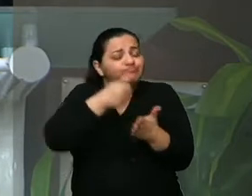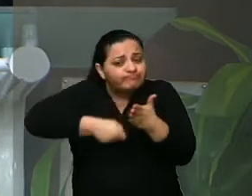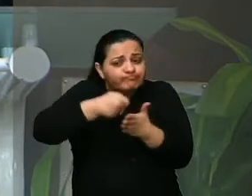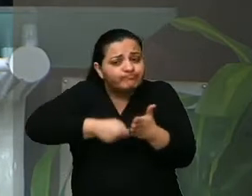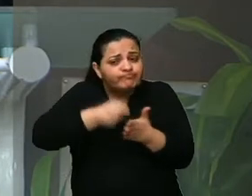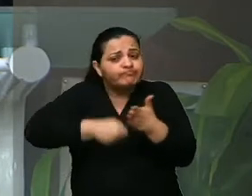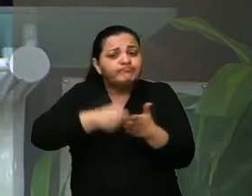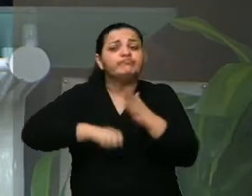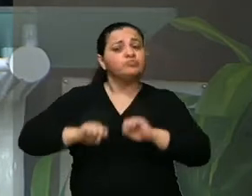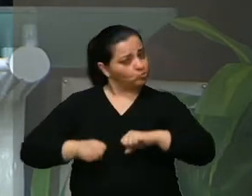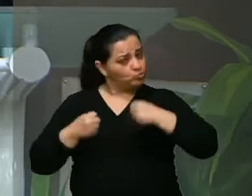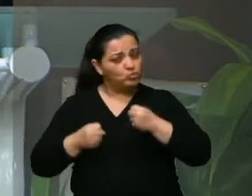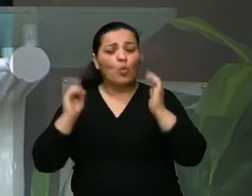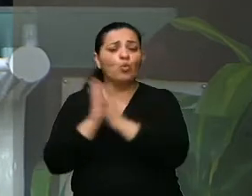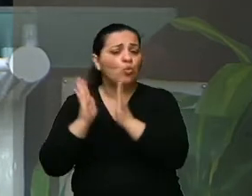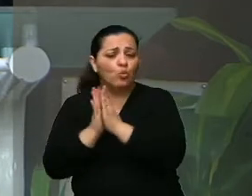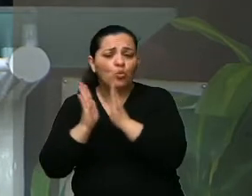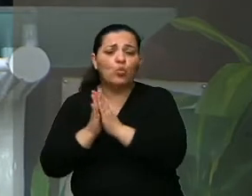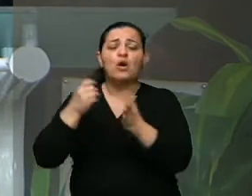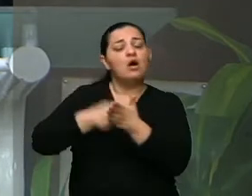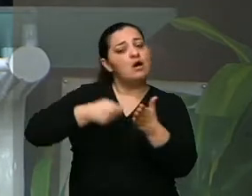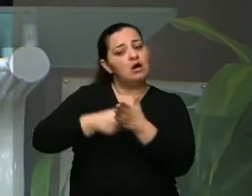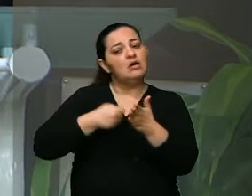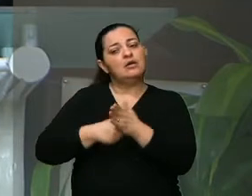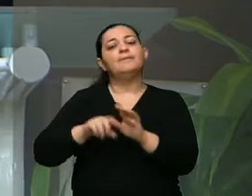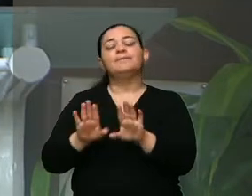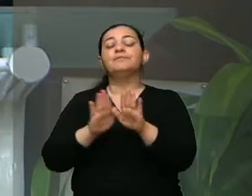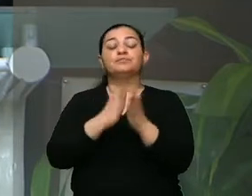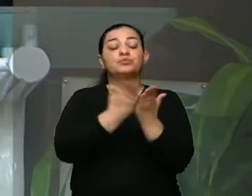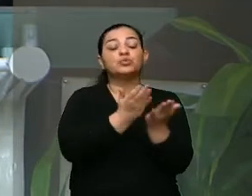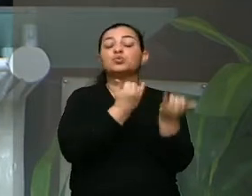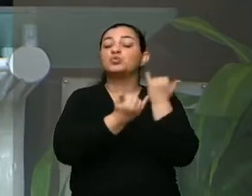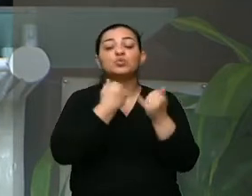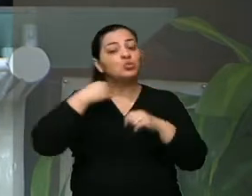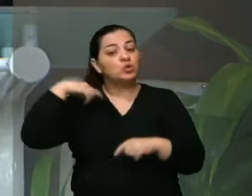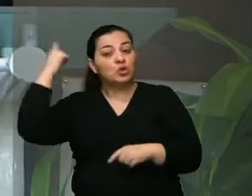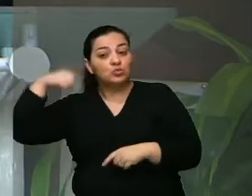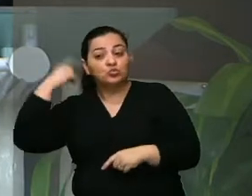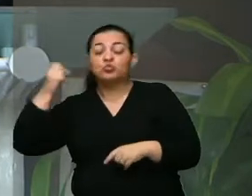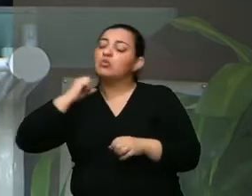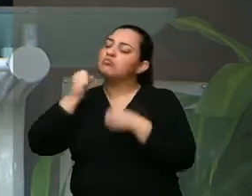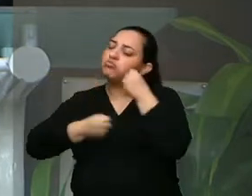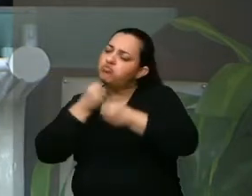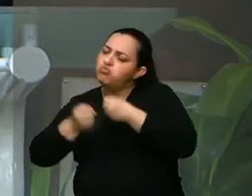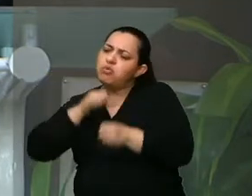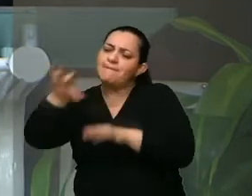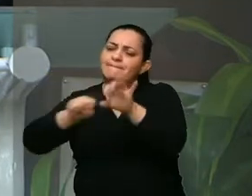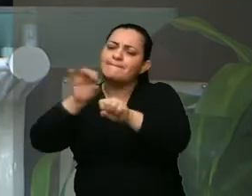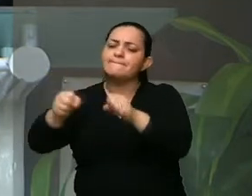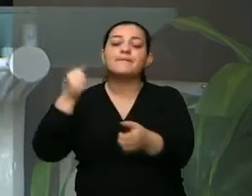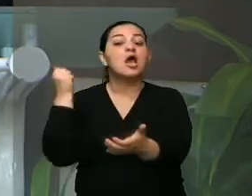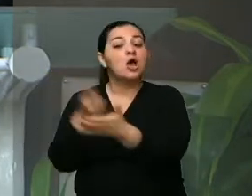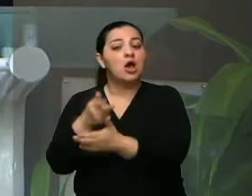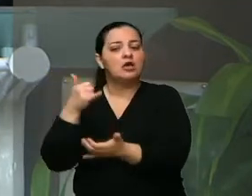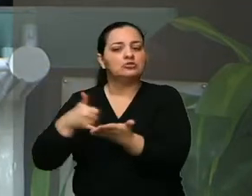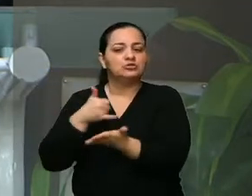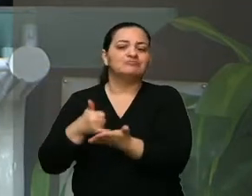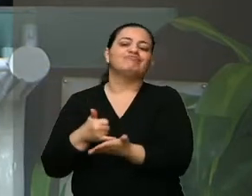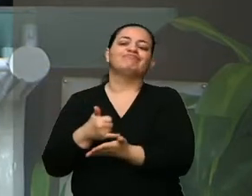busca vai orar vai buscar ea bíblia diz que às vezes loucas correram para comprar o azeite